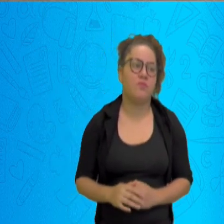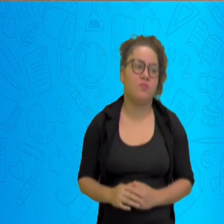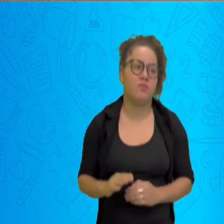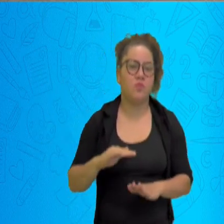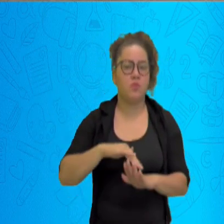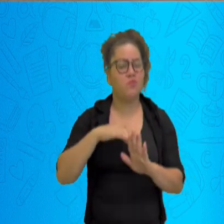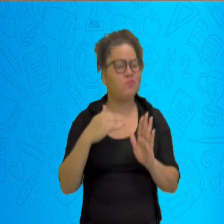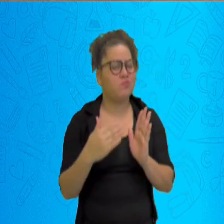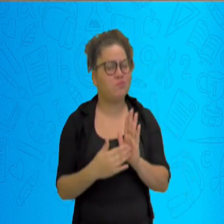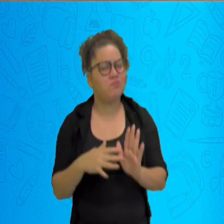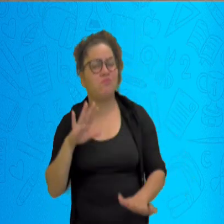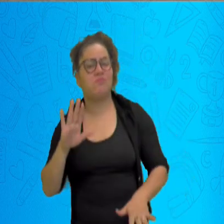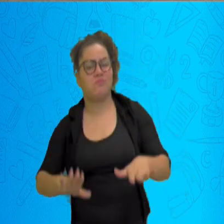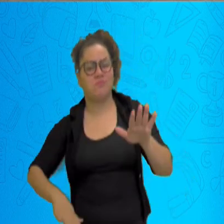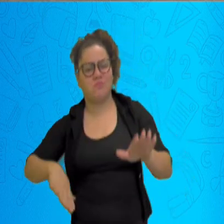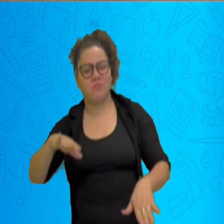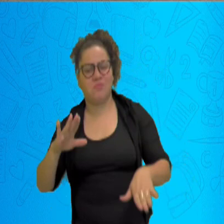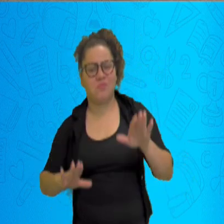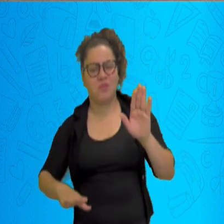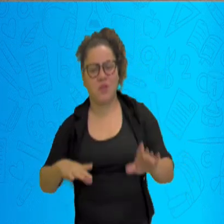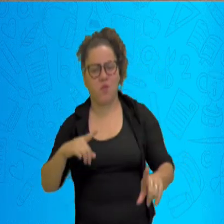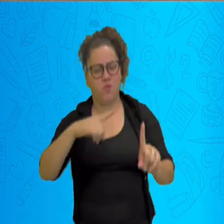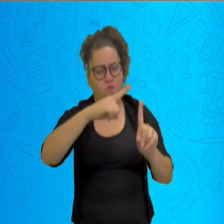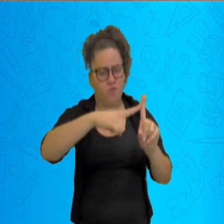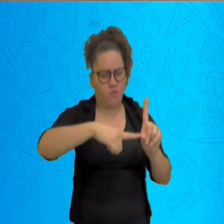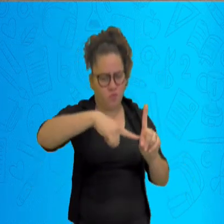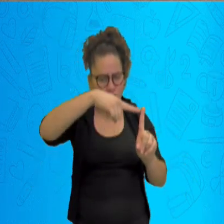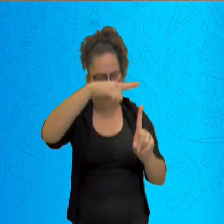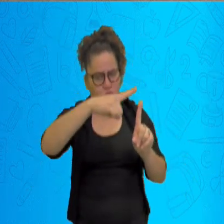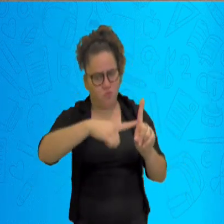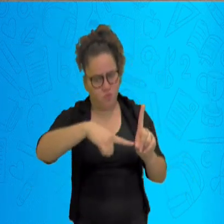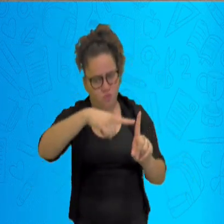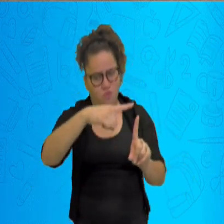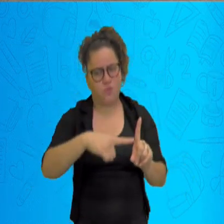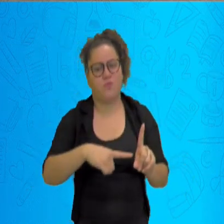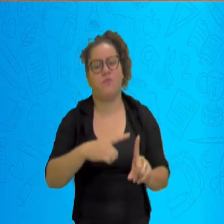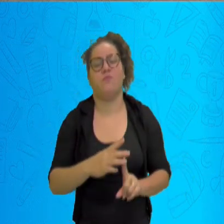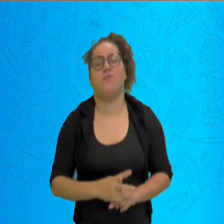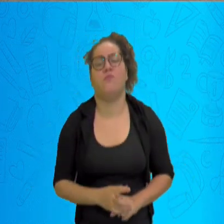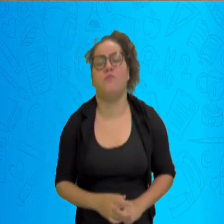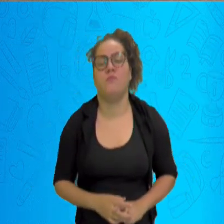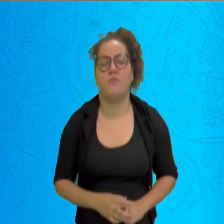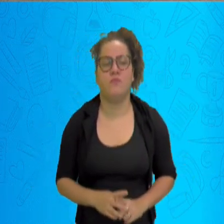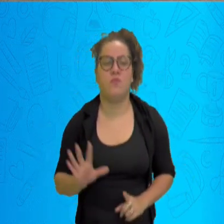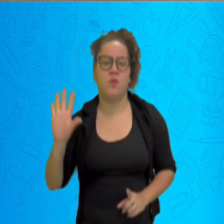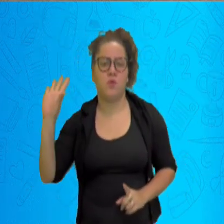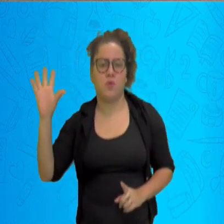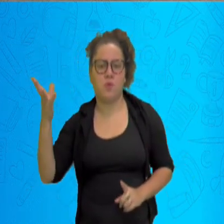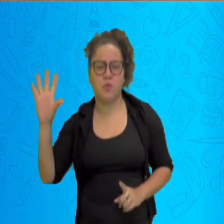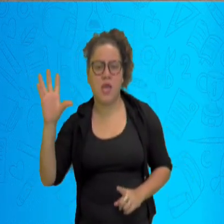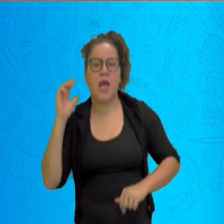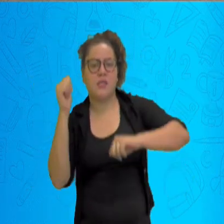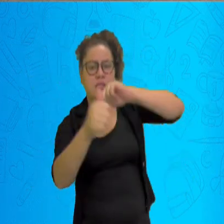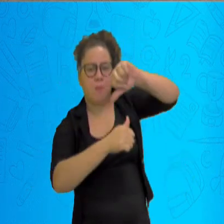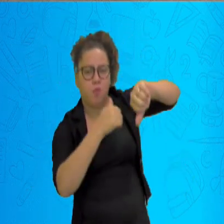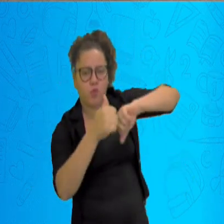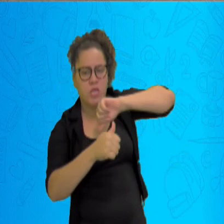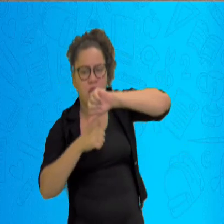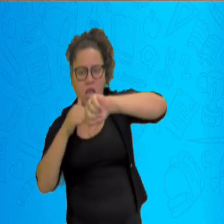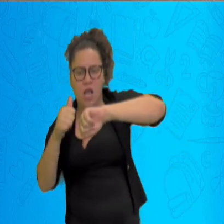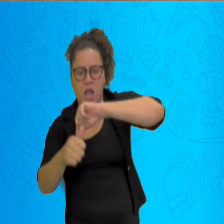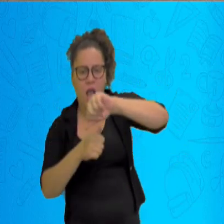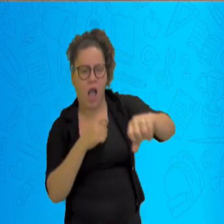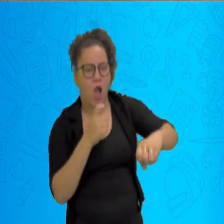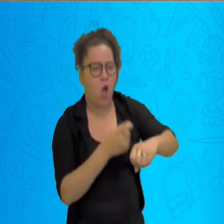Então, tudo depende da temperatura. para que haja a transformação do